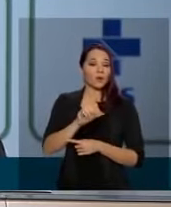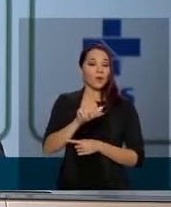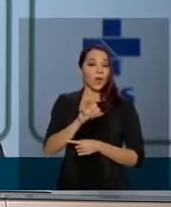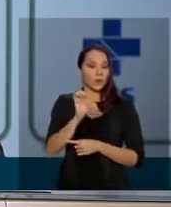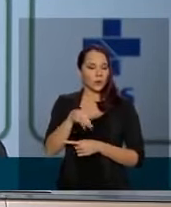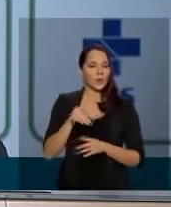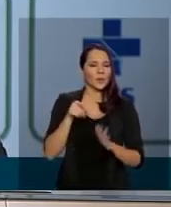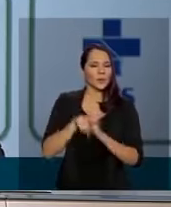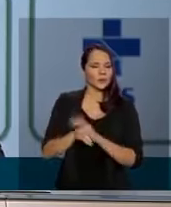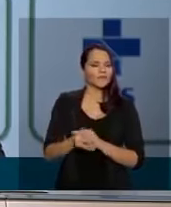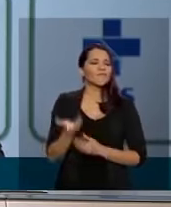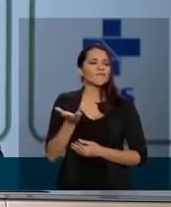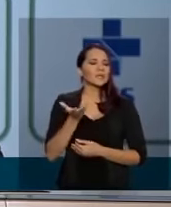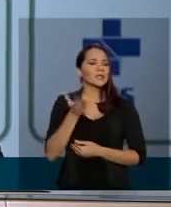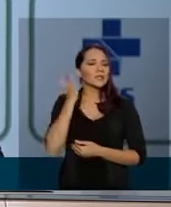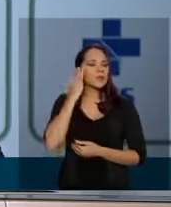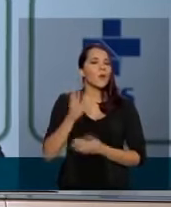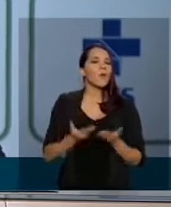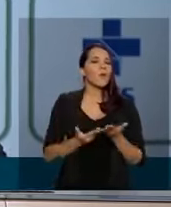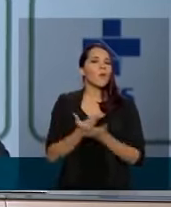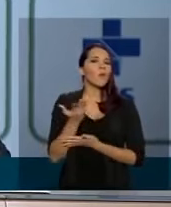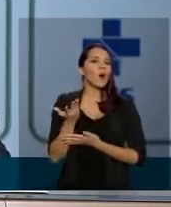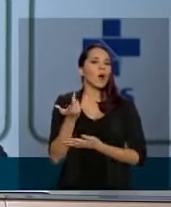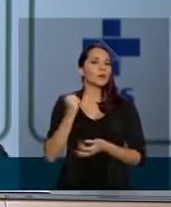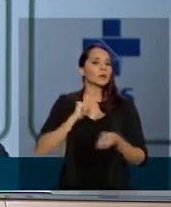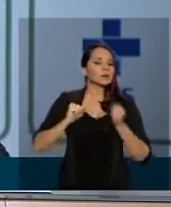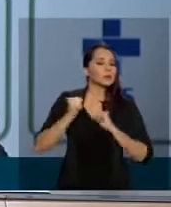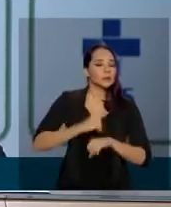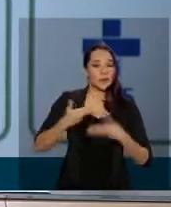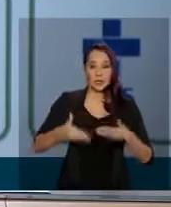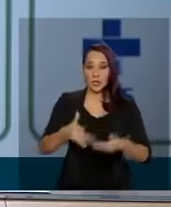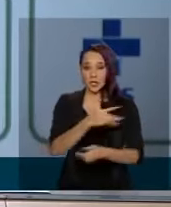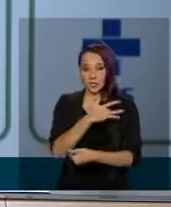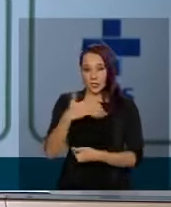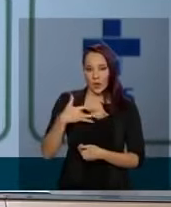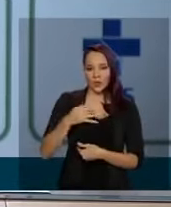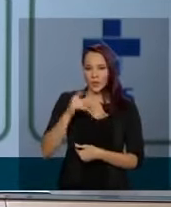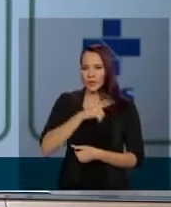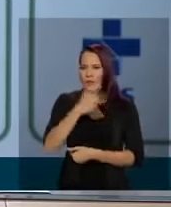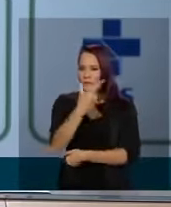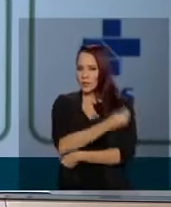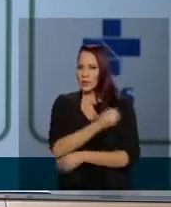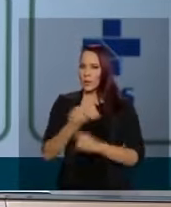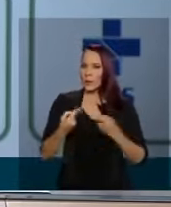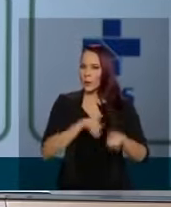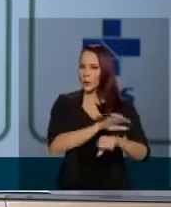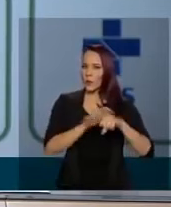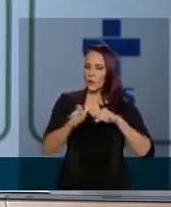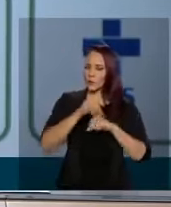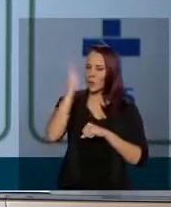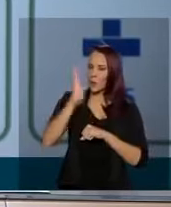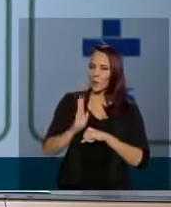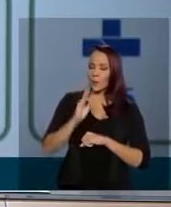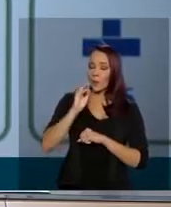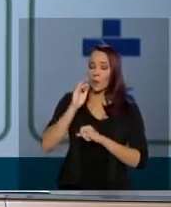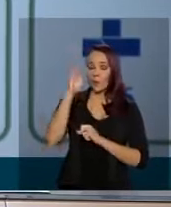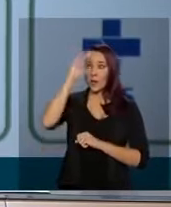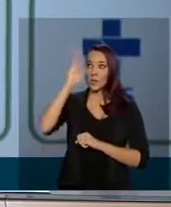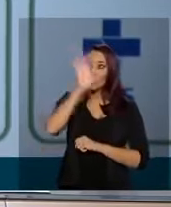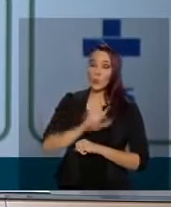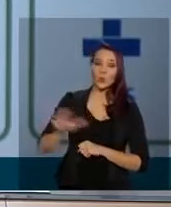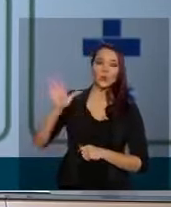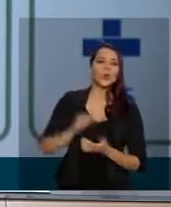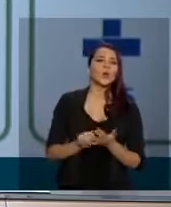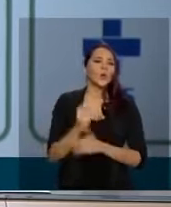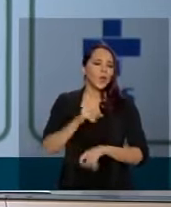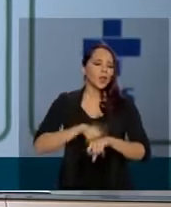ele pergunta: gostaria de saber qual a perspectiva do Ministério da Saúde em ter vacina contra a Covid para toda a população brasileira. Em quanto